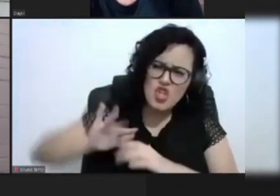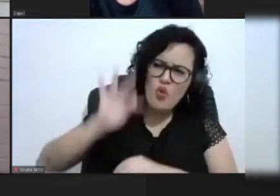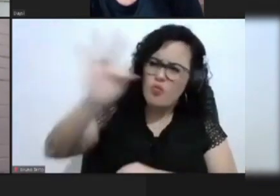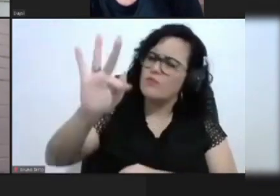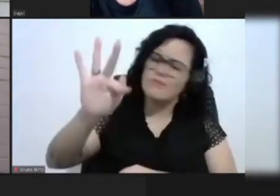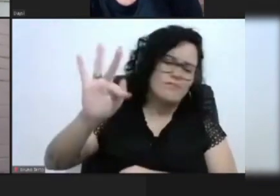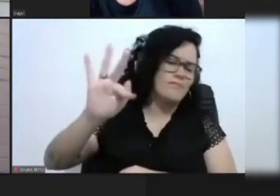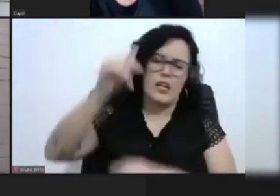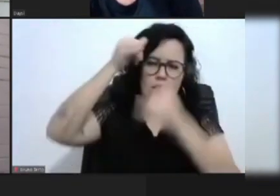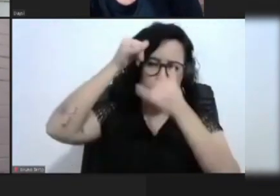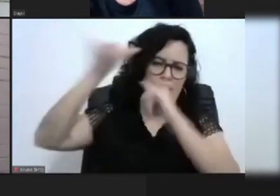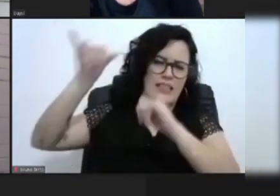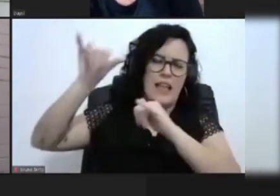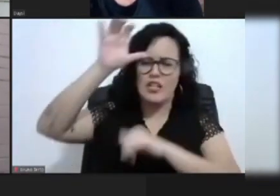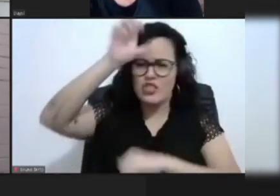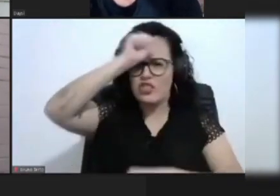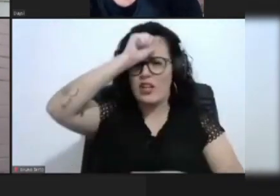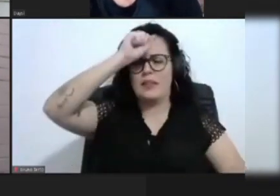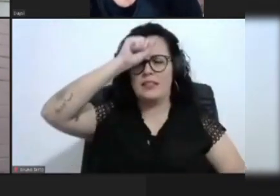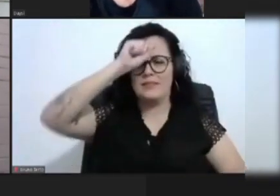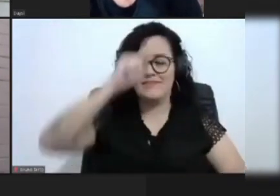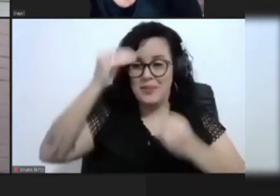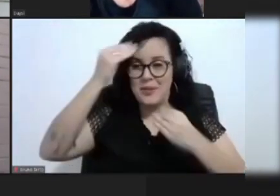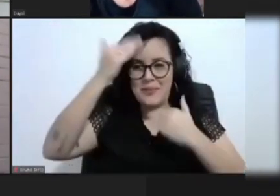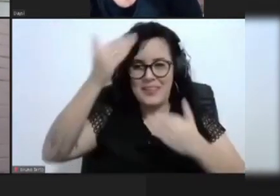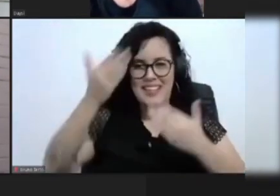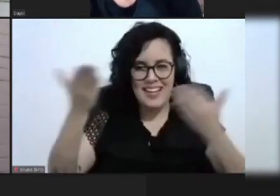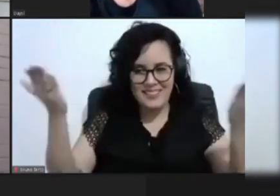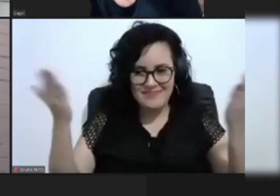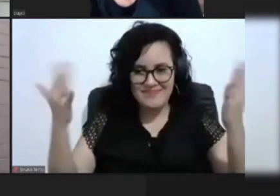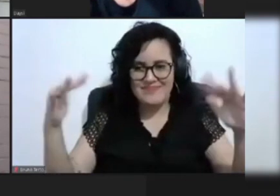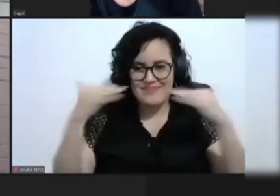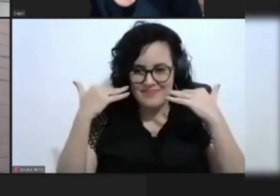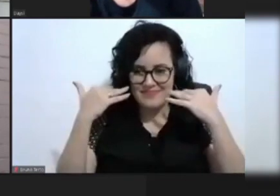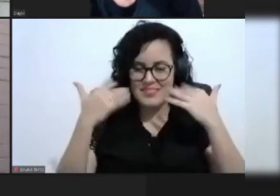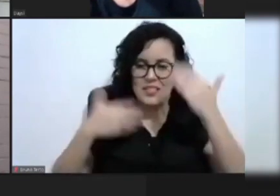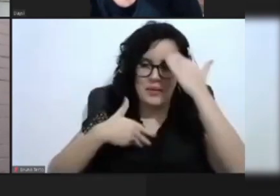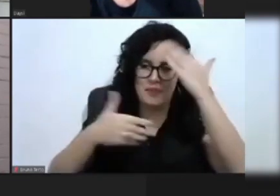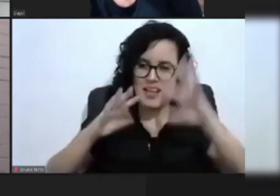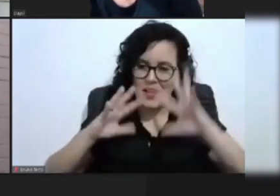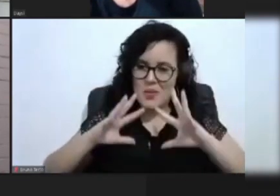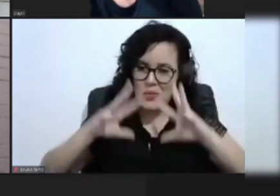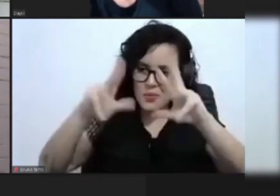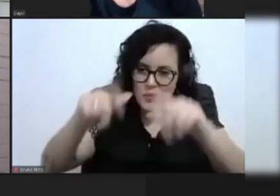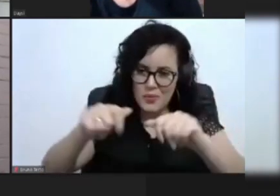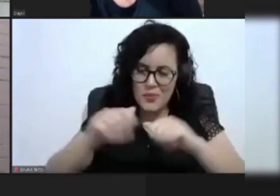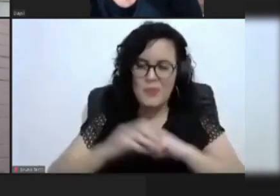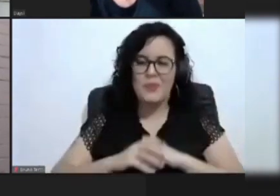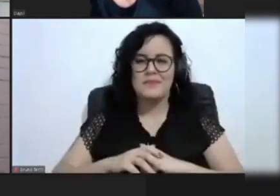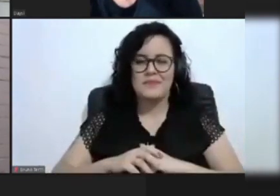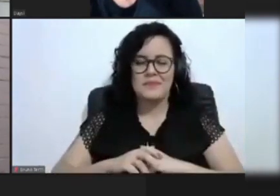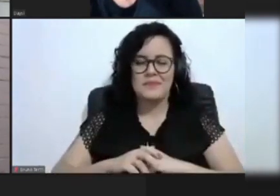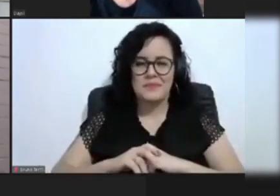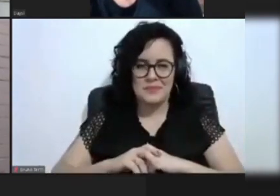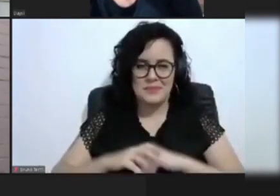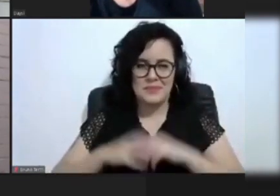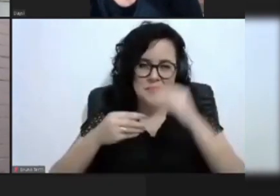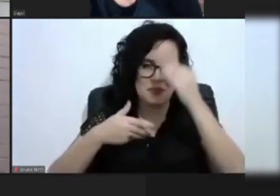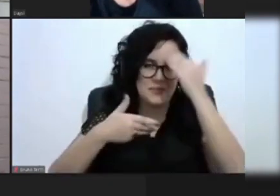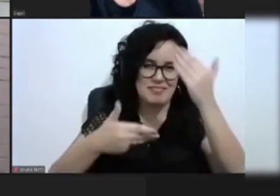mais. Muito obrigada a quem acompanhou, muito obrigada a todos que estiveram juntos. Obrigada,